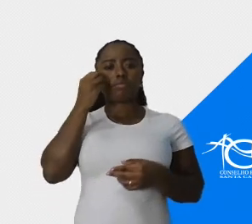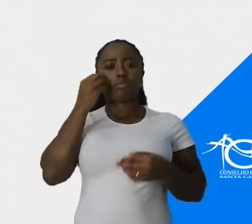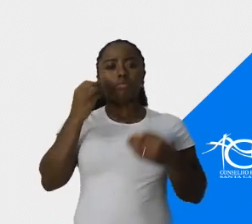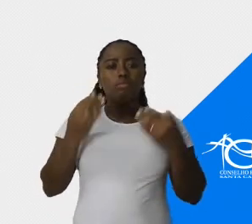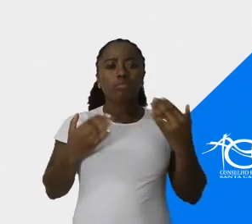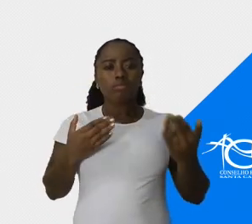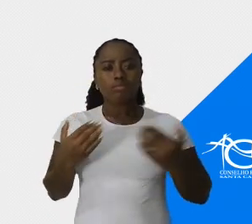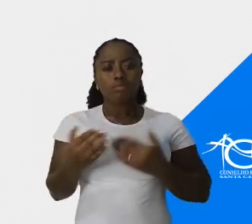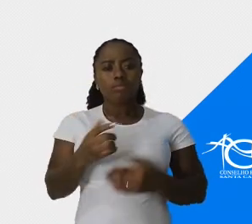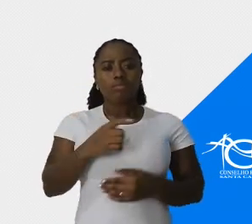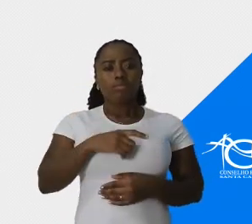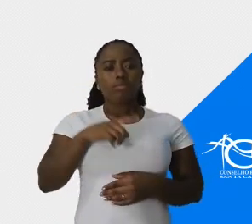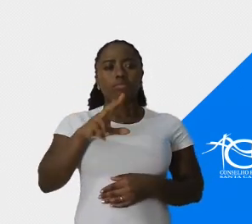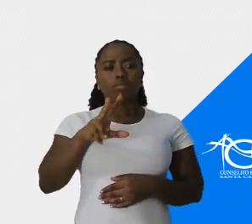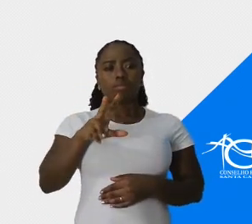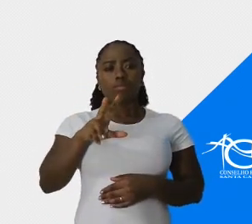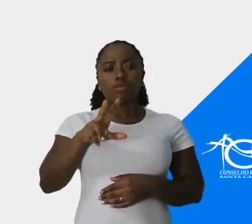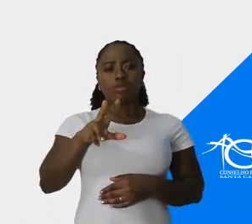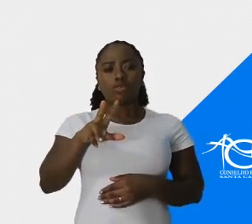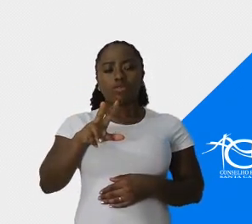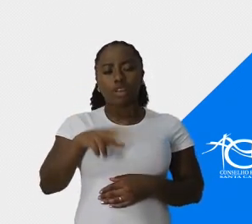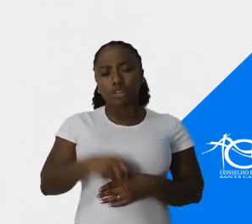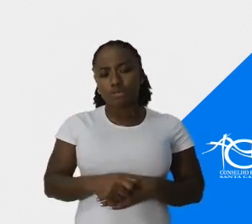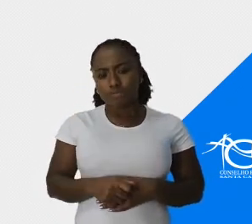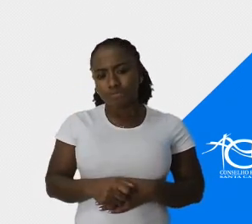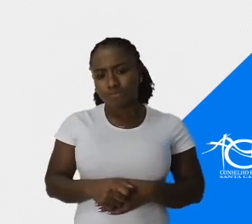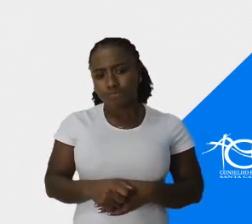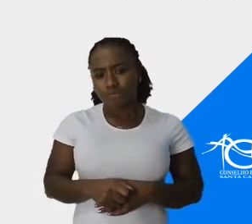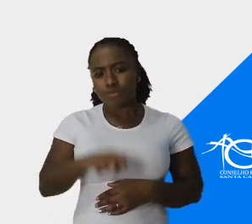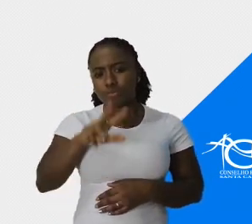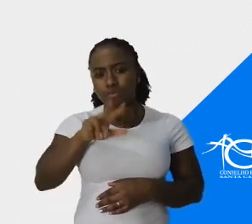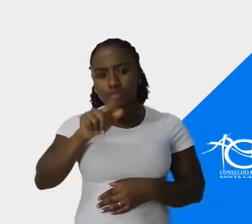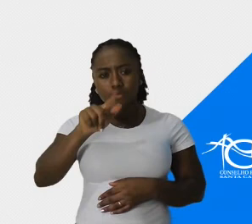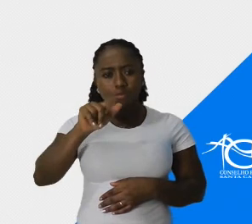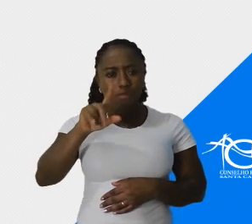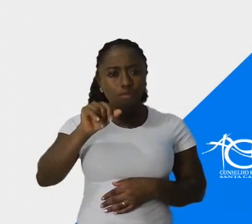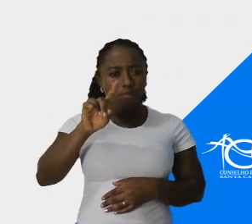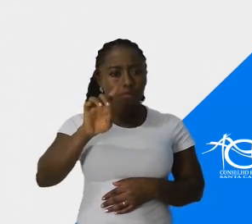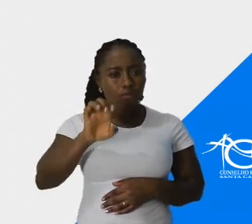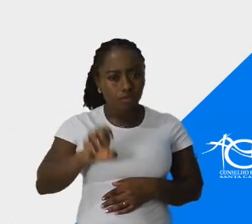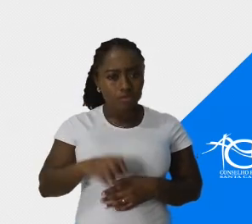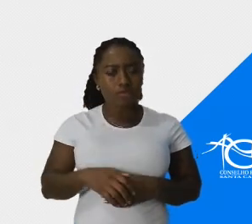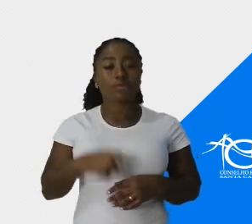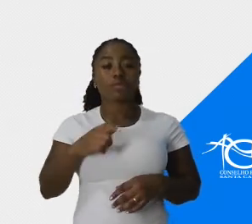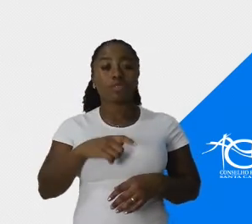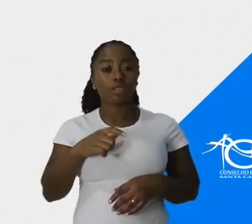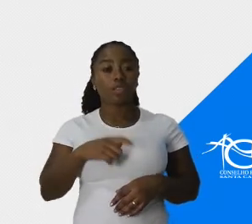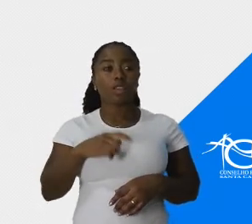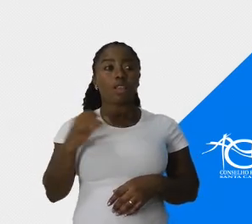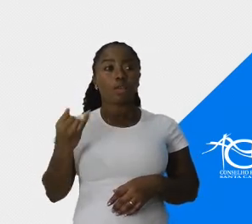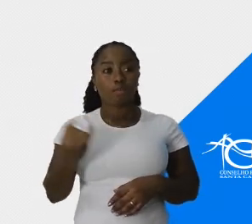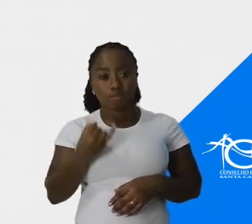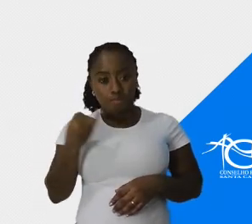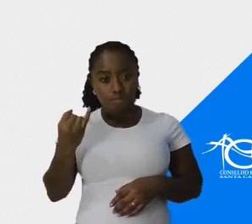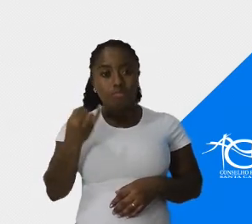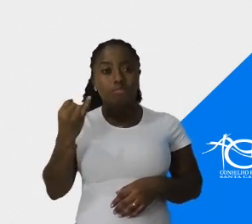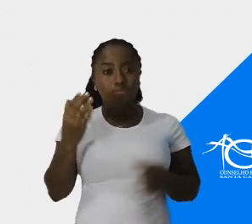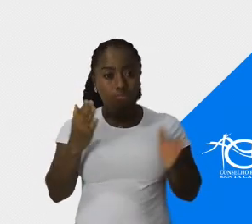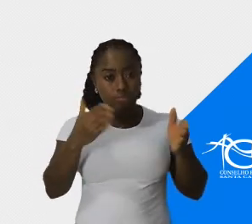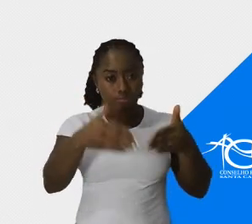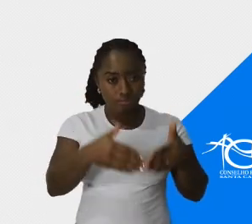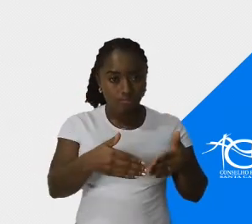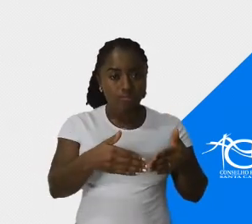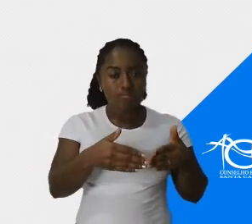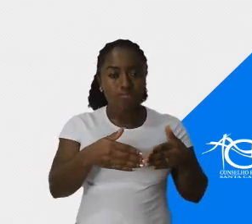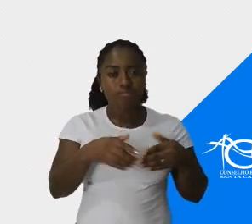Ele é válido para o reconhecimento daquele construto em específico. Entretanto, a validade preditiva é o outro lado